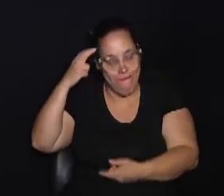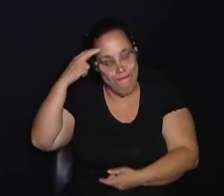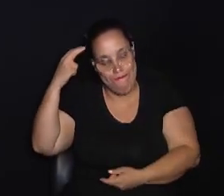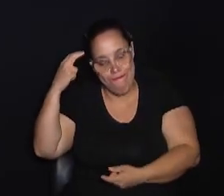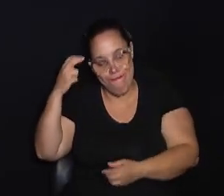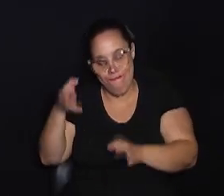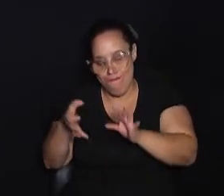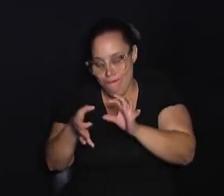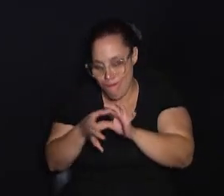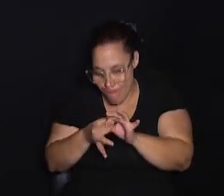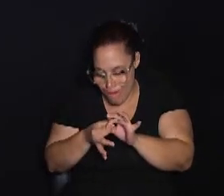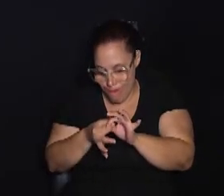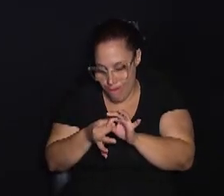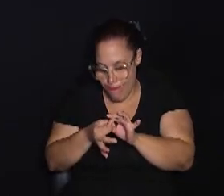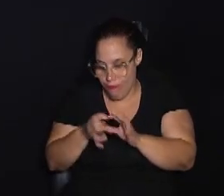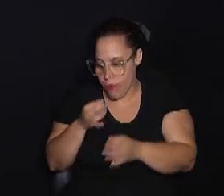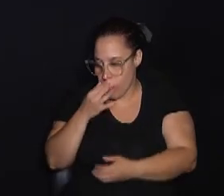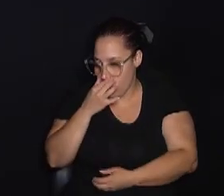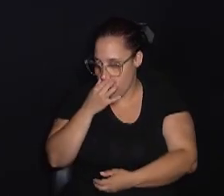organização